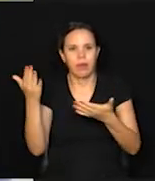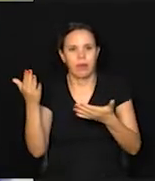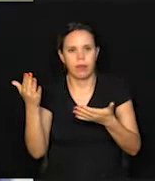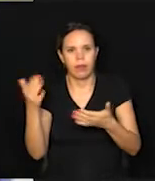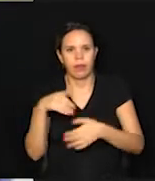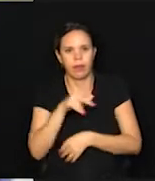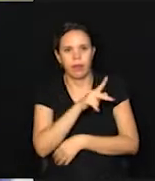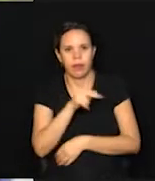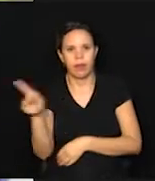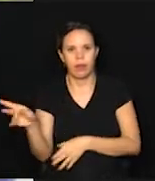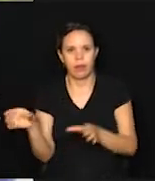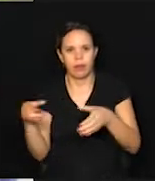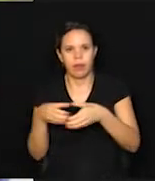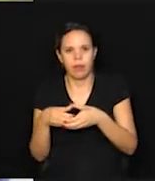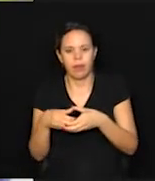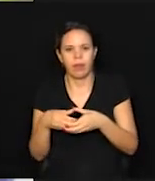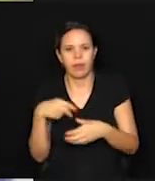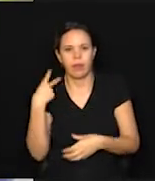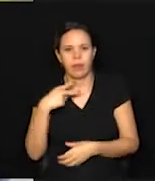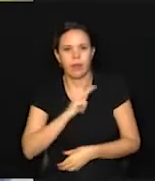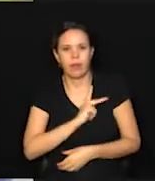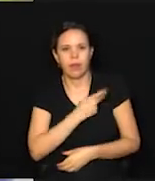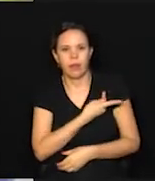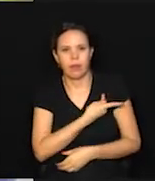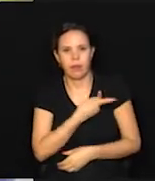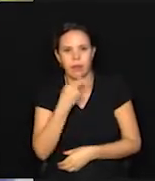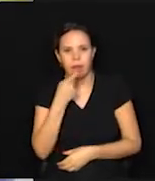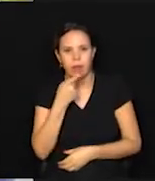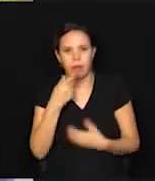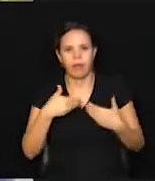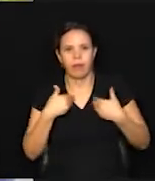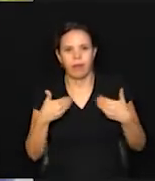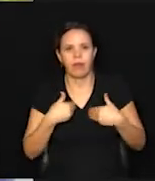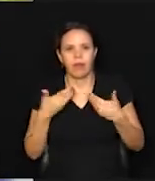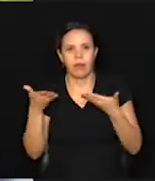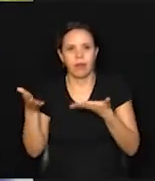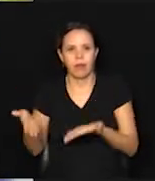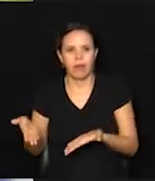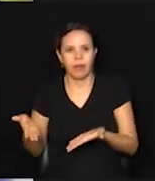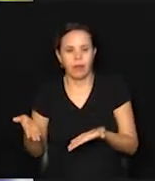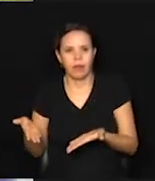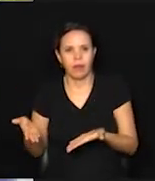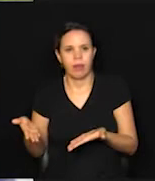presidente da comissão, o vereador Paulo Haddad, falar da minha alegria de estar aqui, dar uma